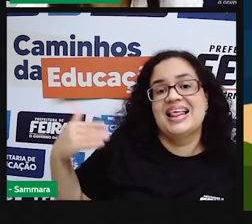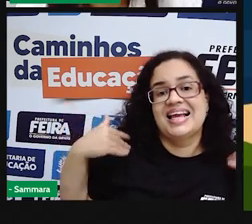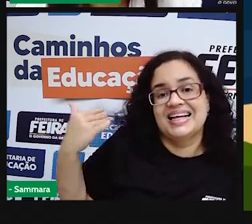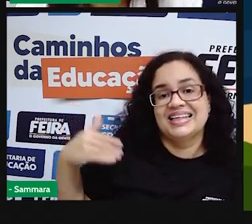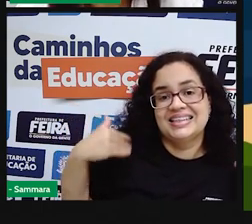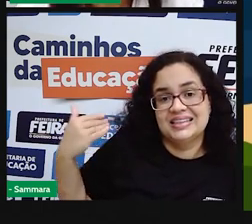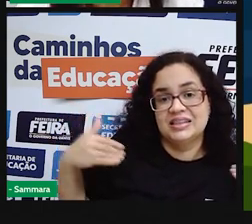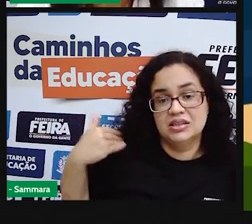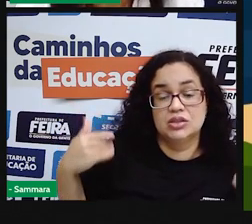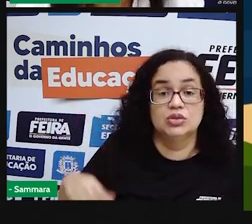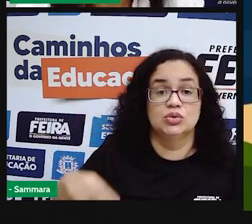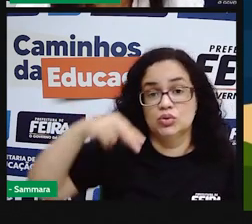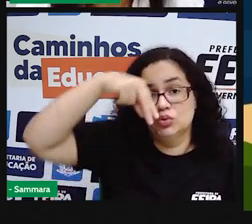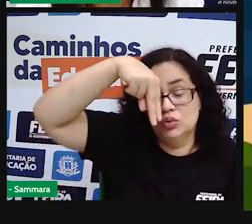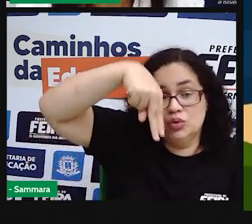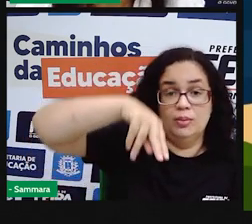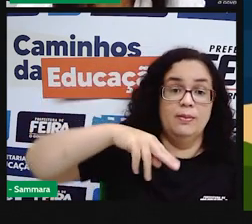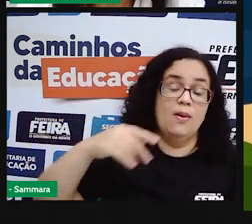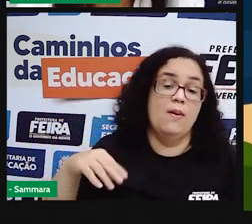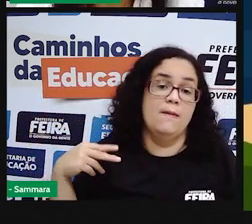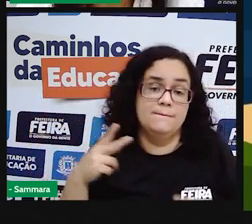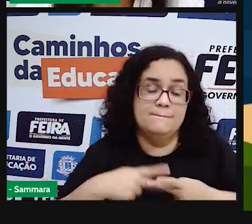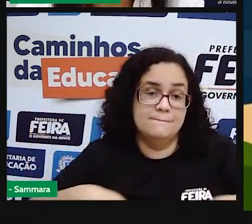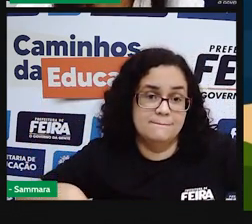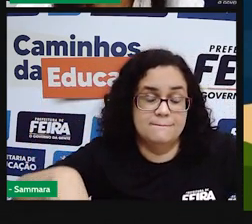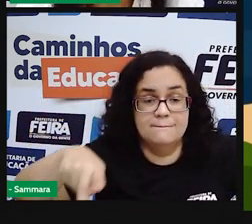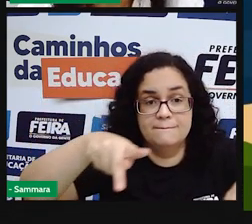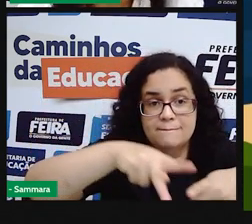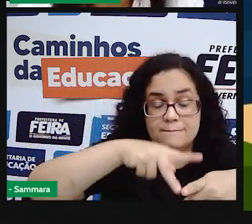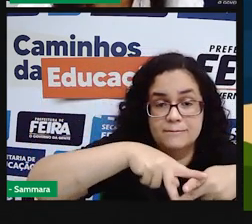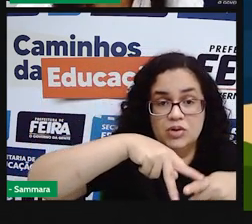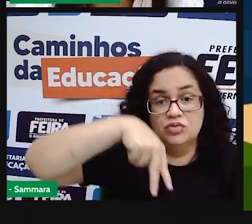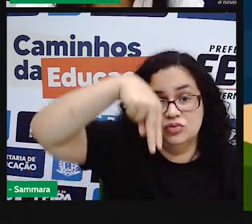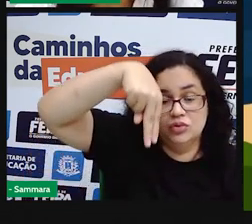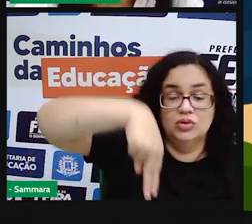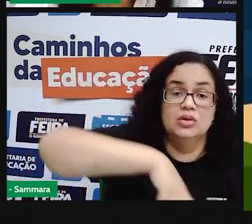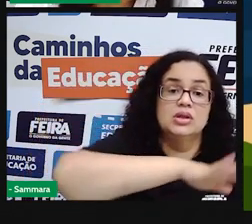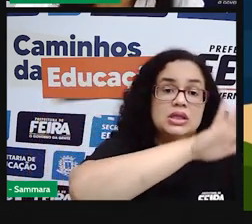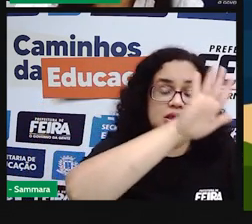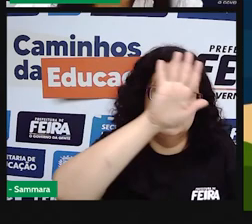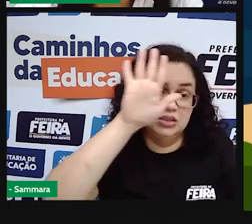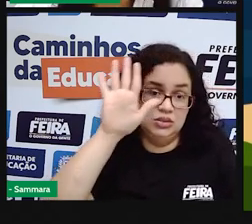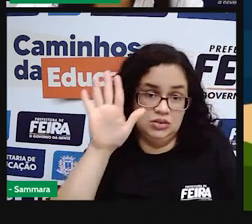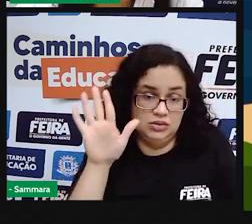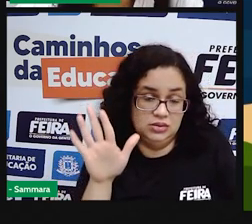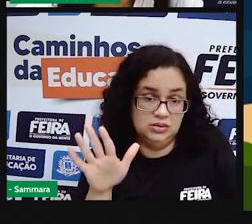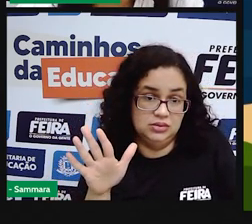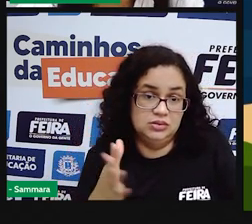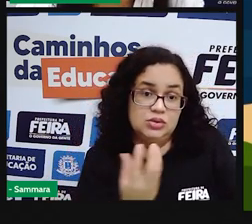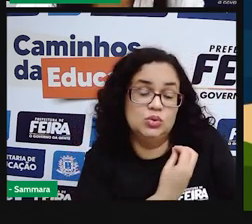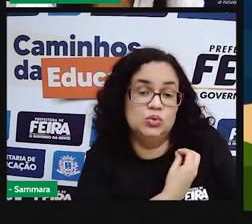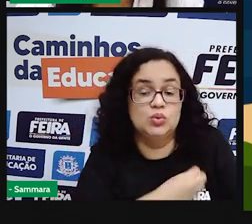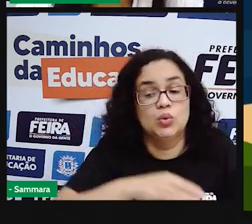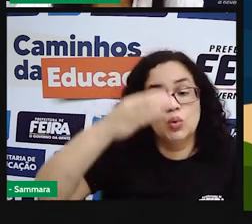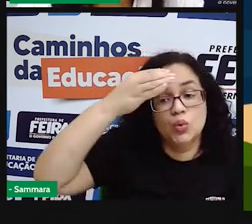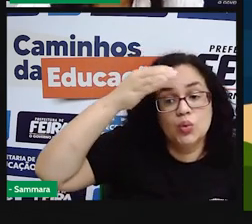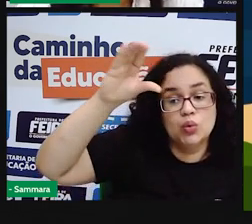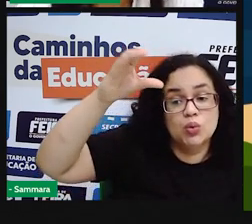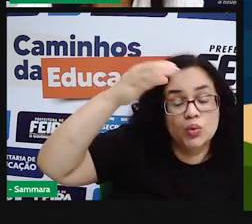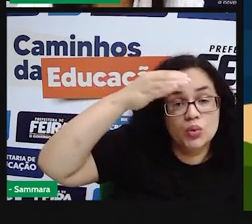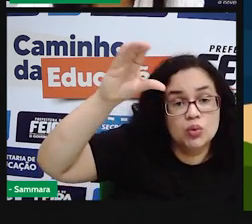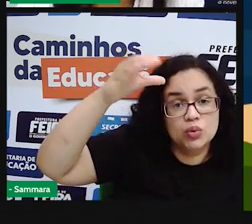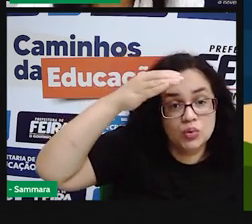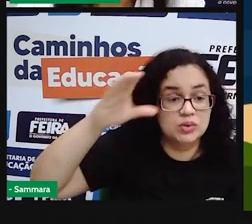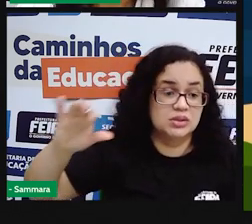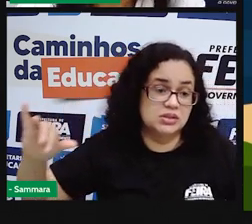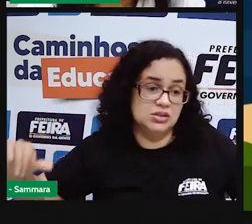povo nordestino e aí retrata toda a riqueza cultural que esse povo que é sofrido,